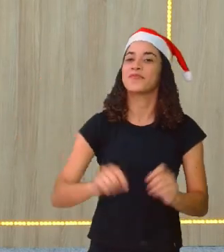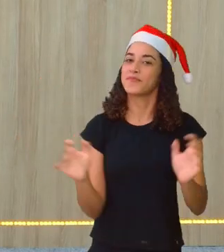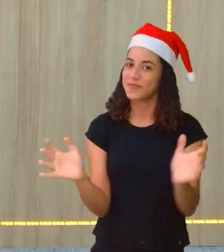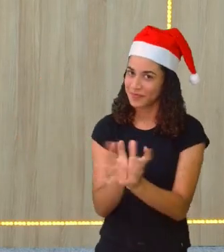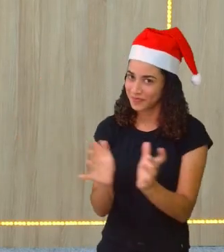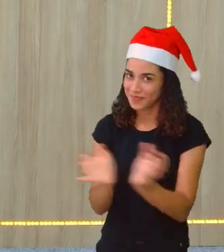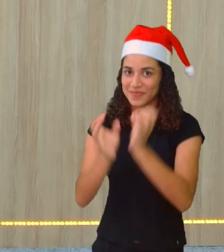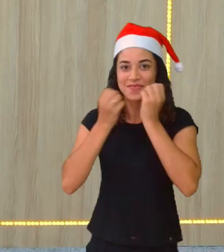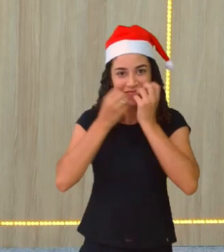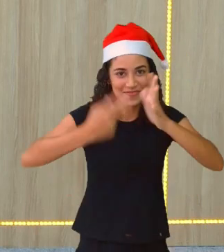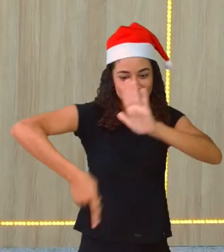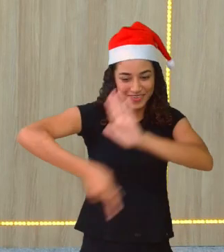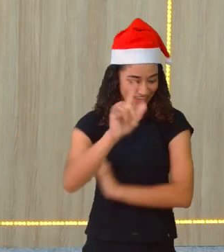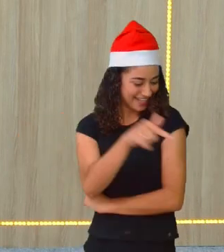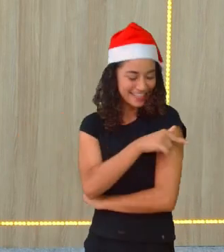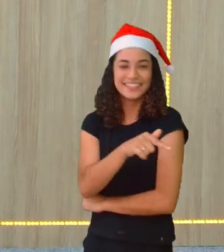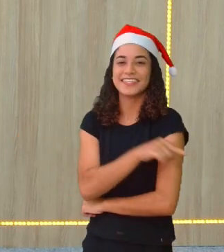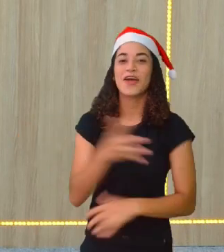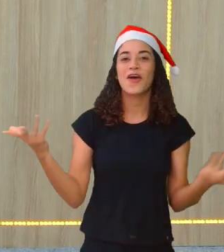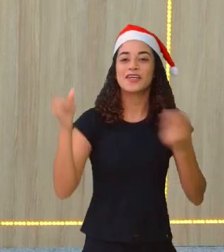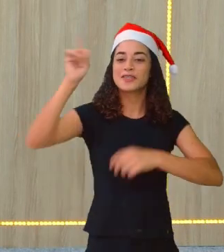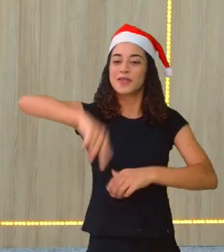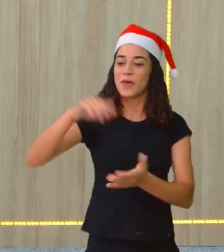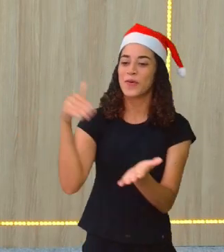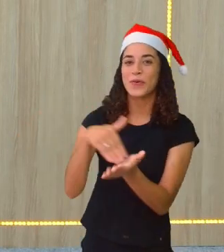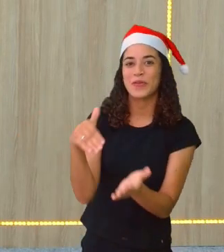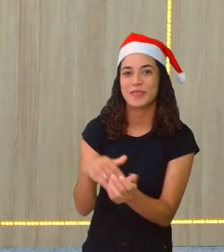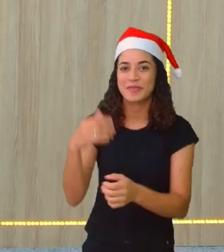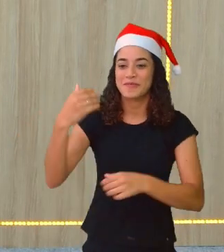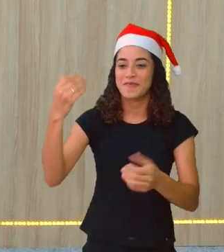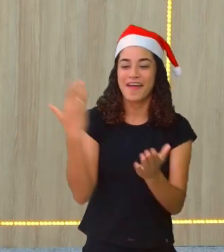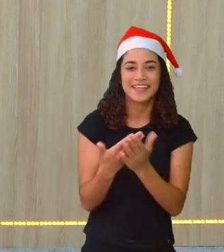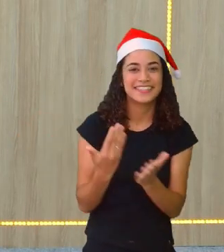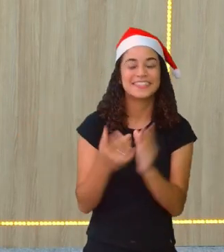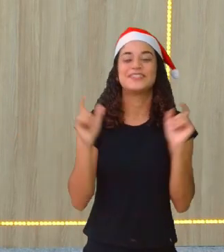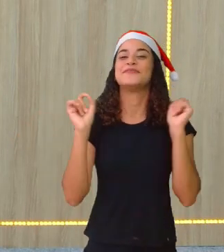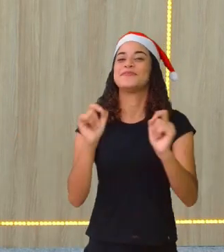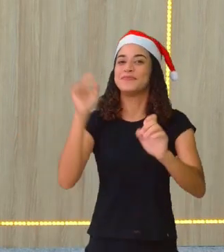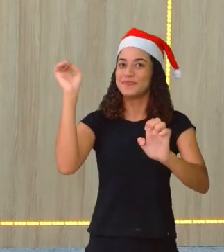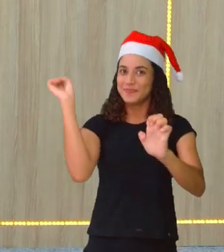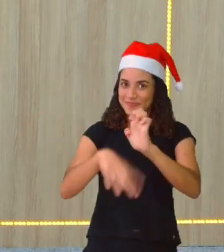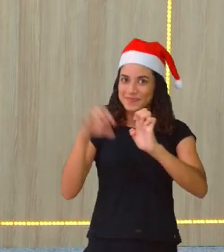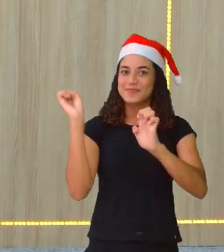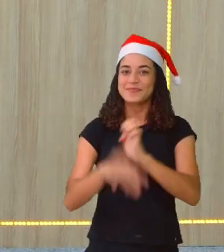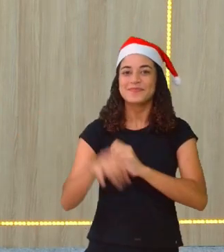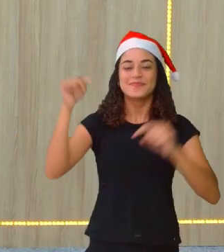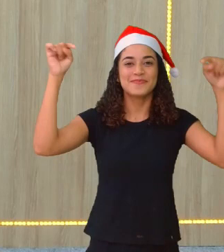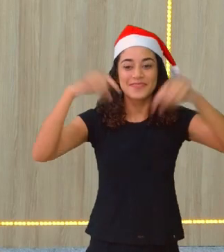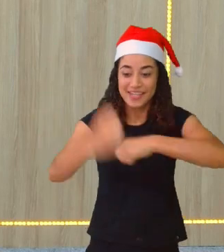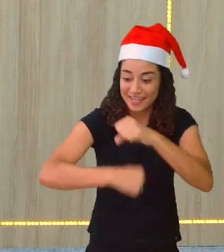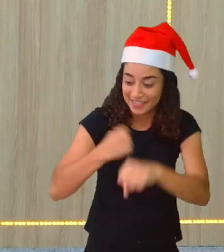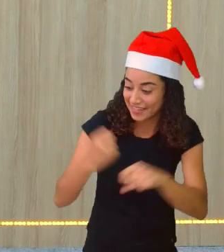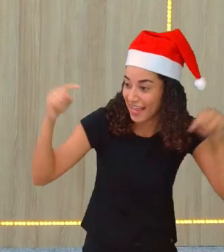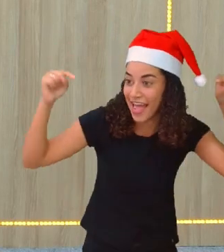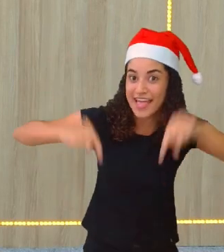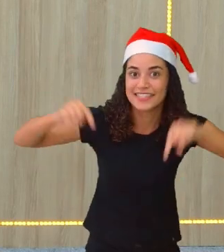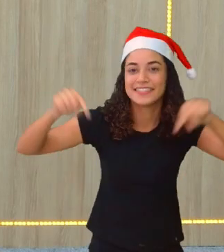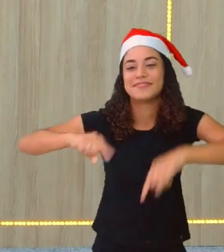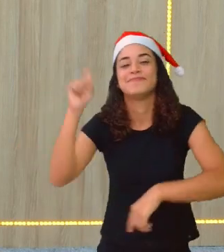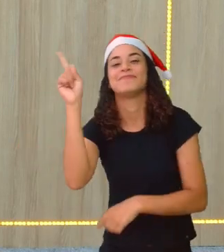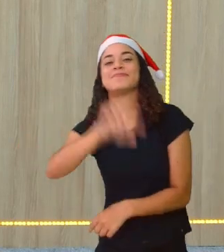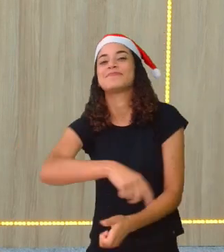boa do 7º ano, hoje é a nossa última aula do Educa Recife neste ano